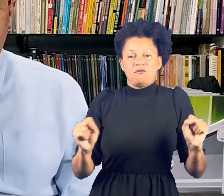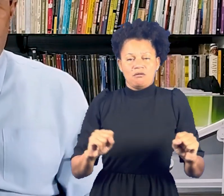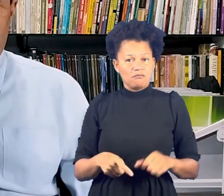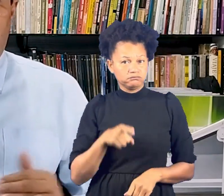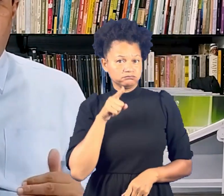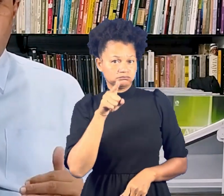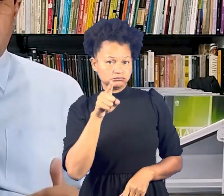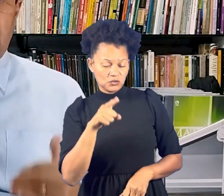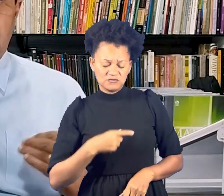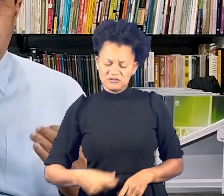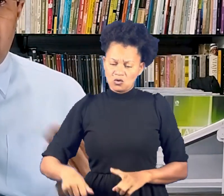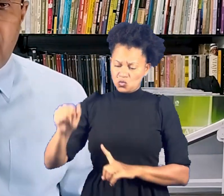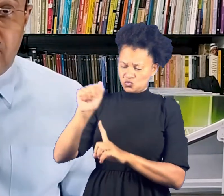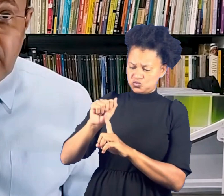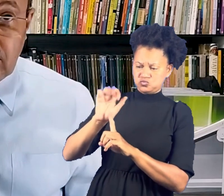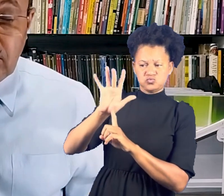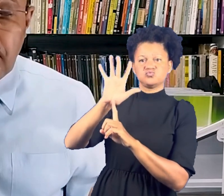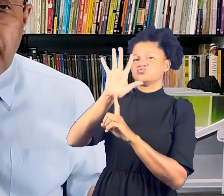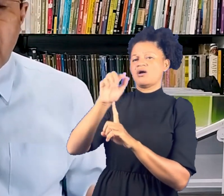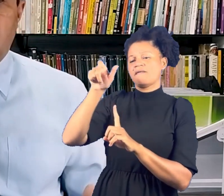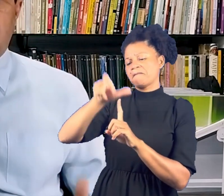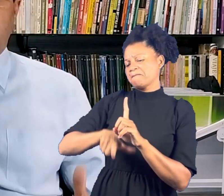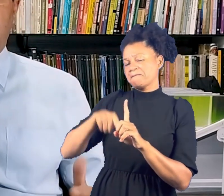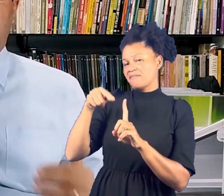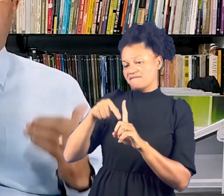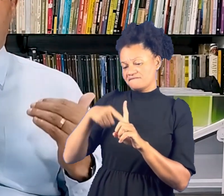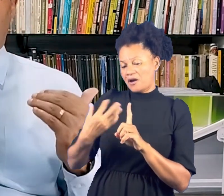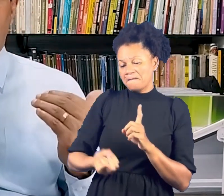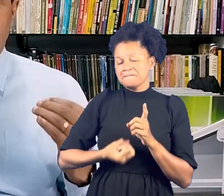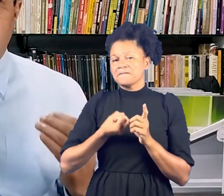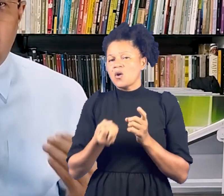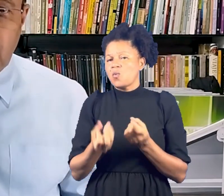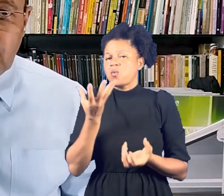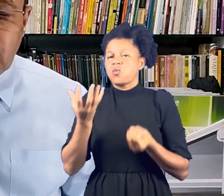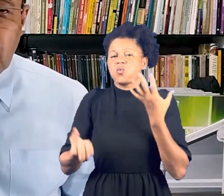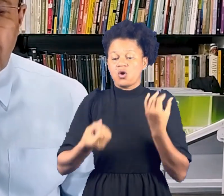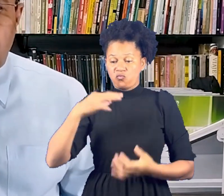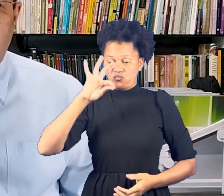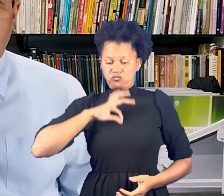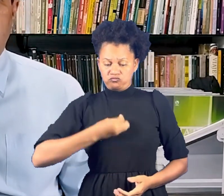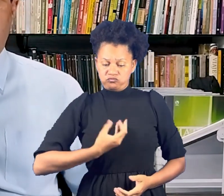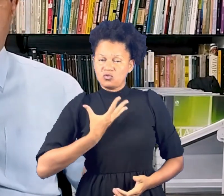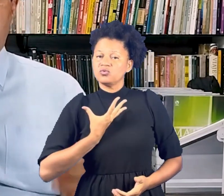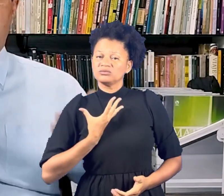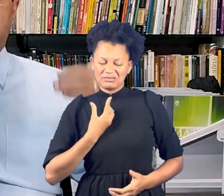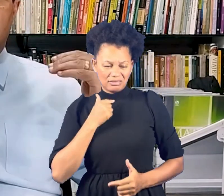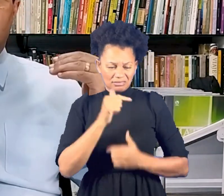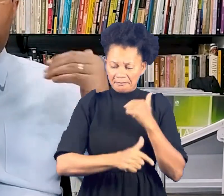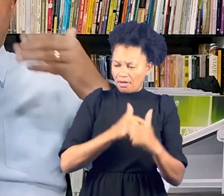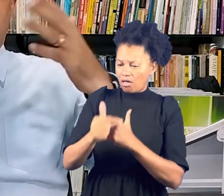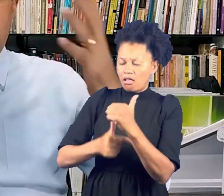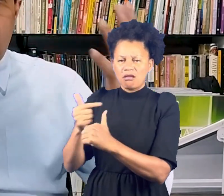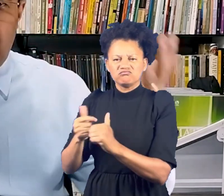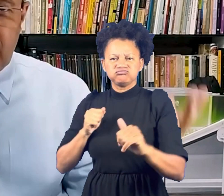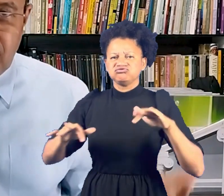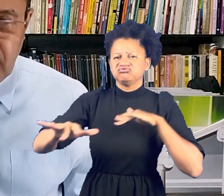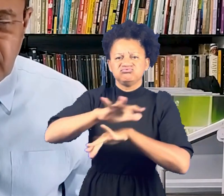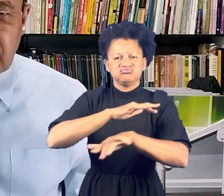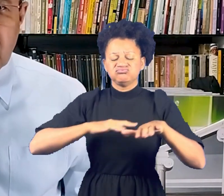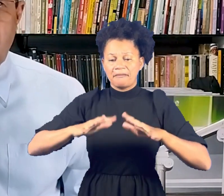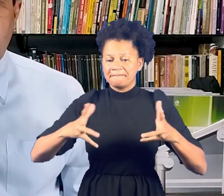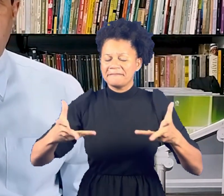aviva, porque quando você é avivado, você vai ter que produzir fruto, você vai ter que